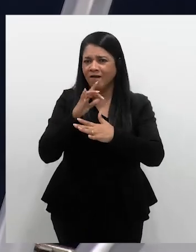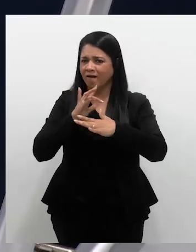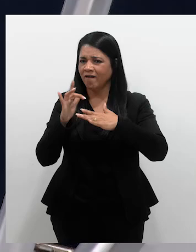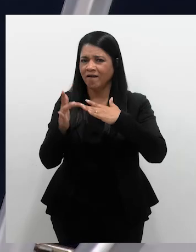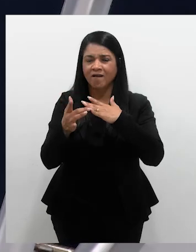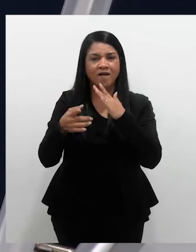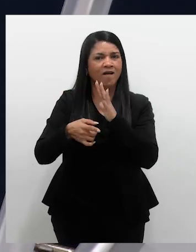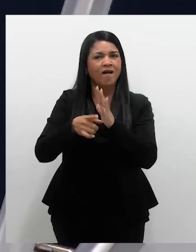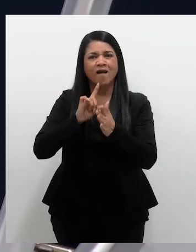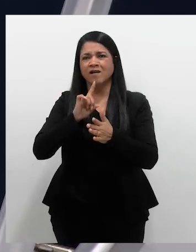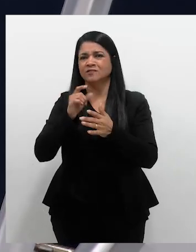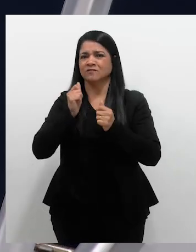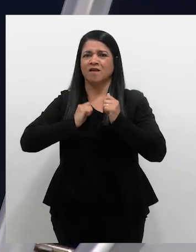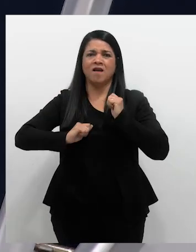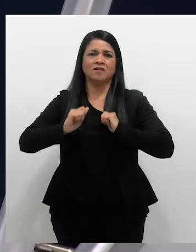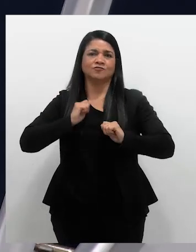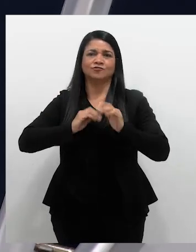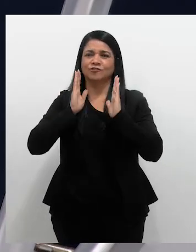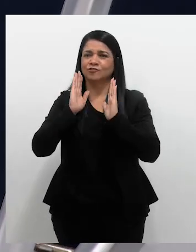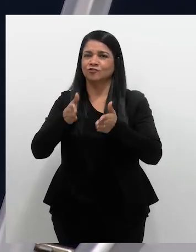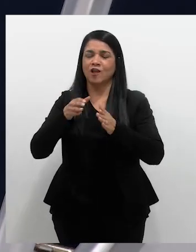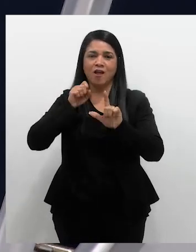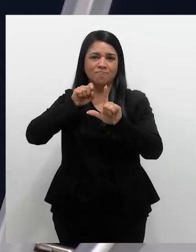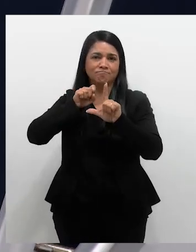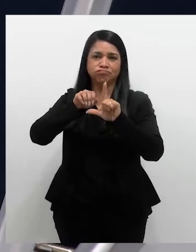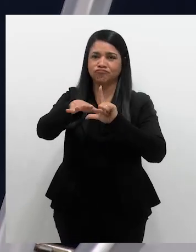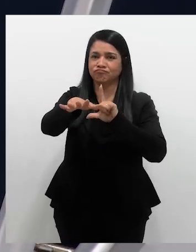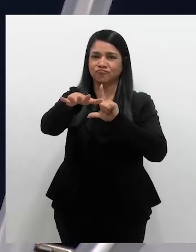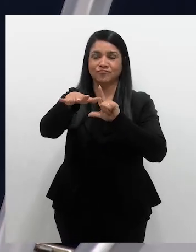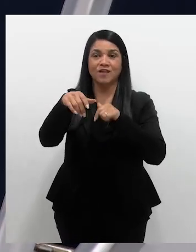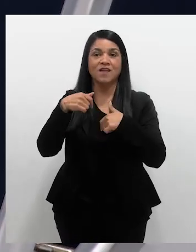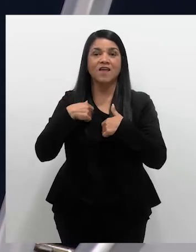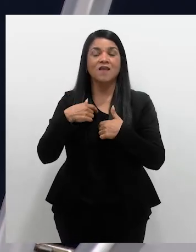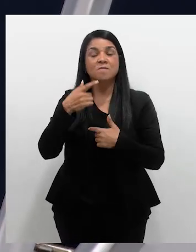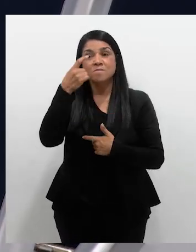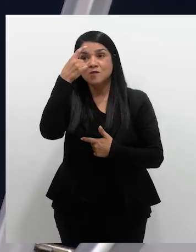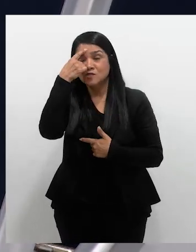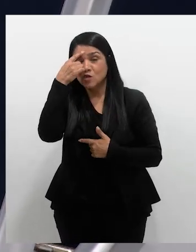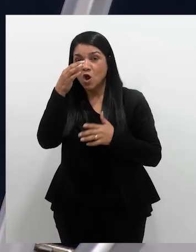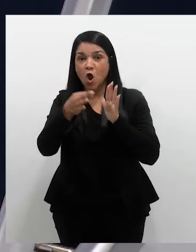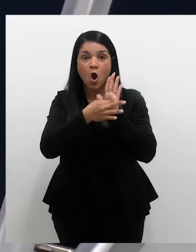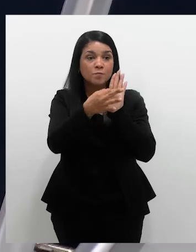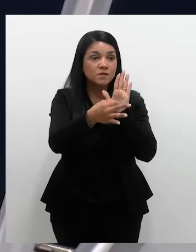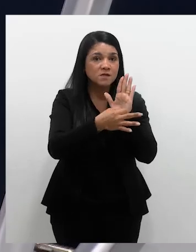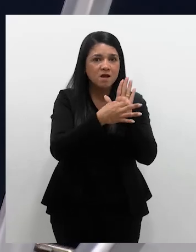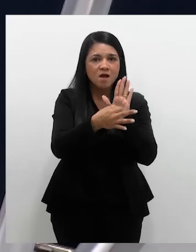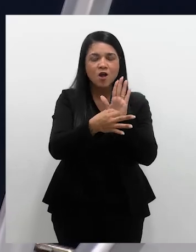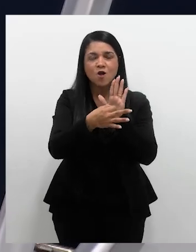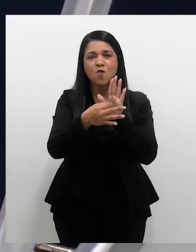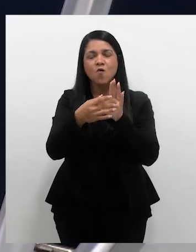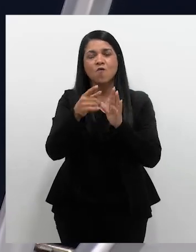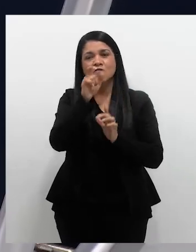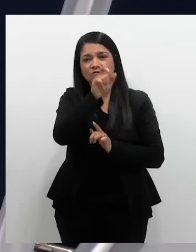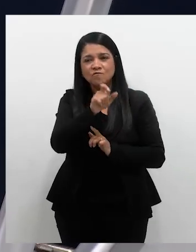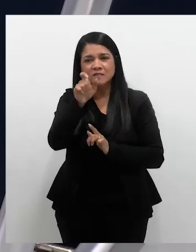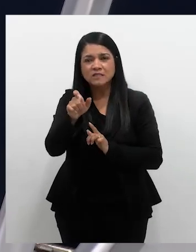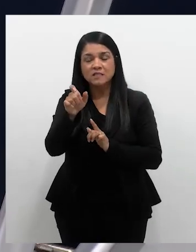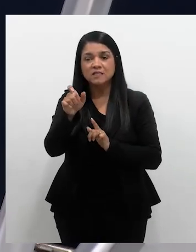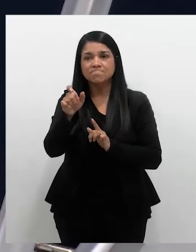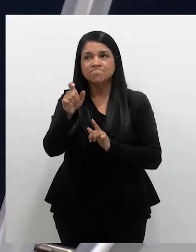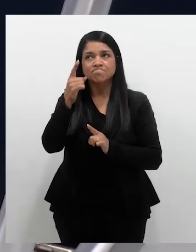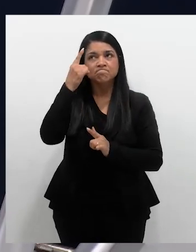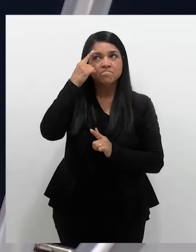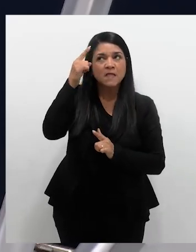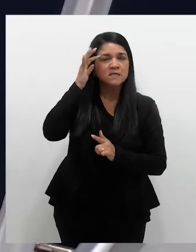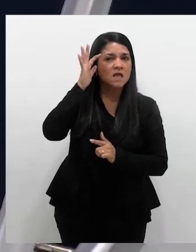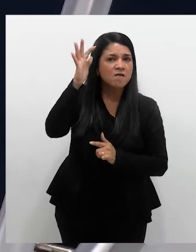dúvida. Né? Então, são formadores de opinião, são pessoas que fazem pensar, são pessoas que fazem você sair da sua zona